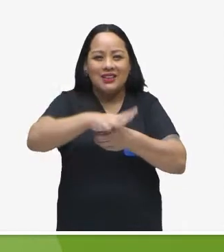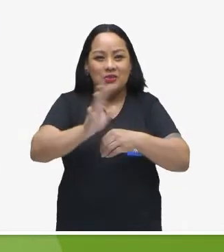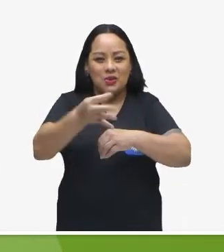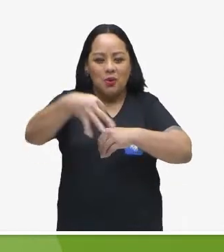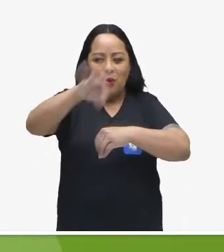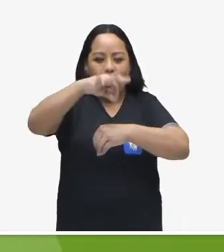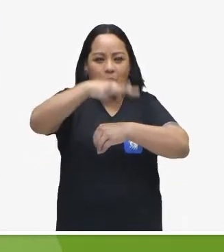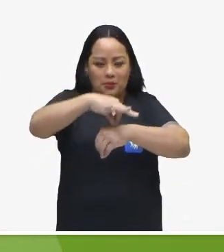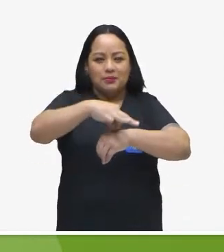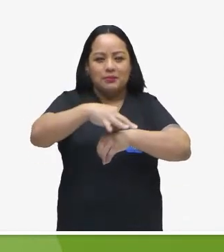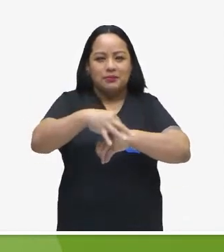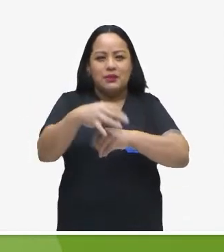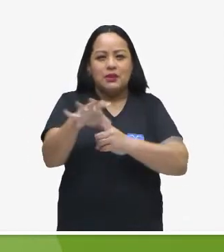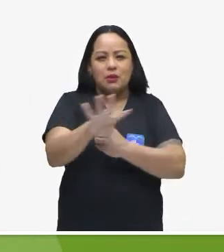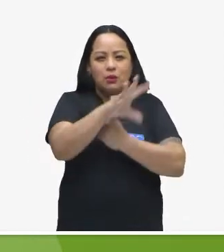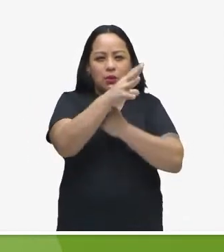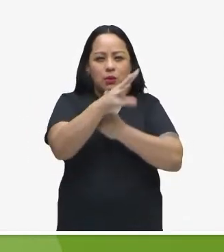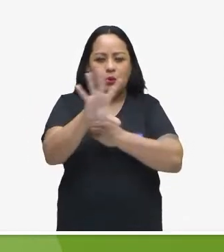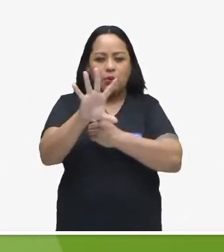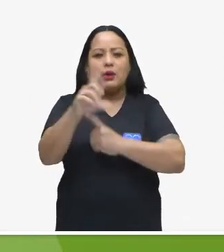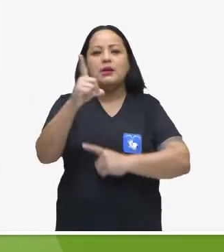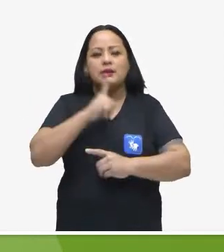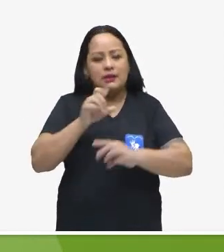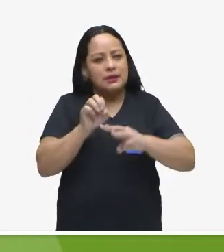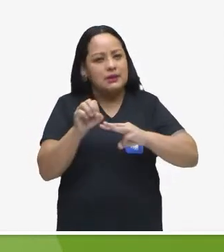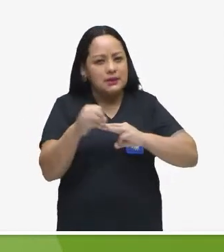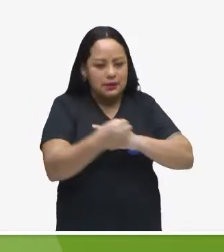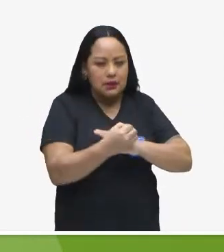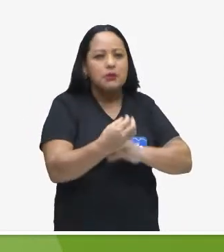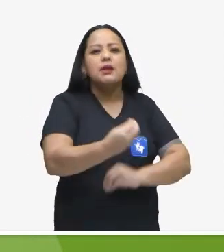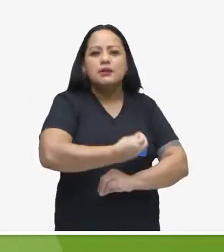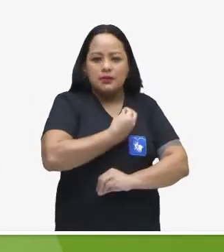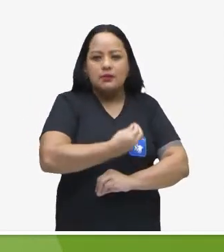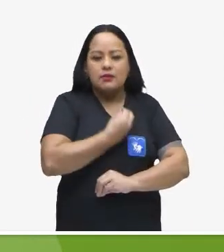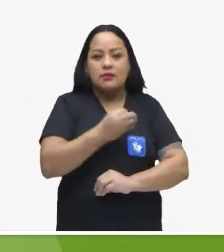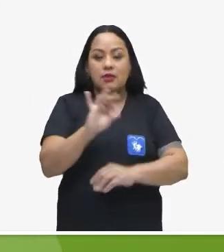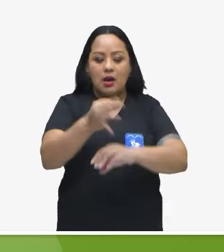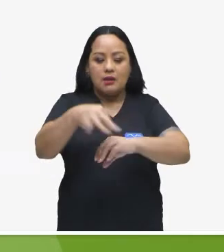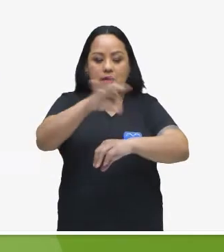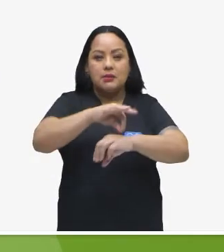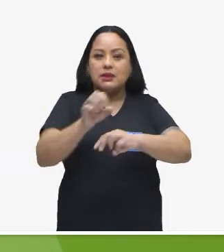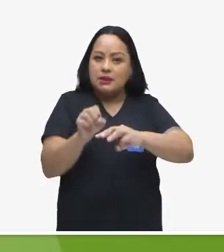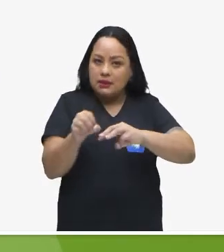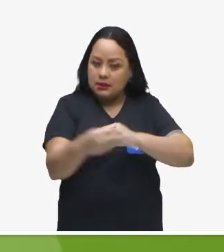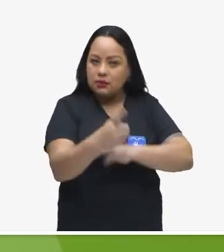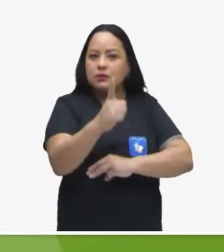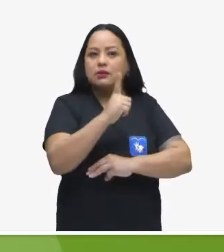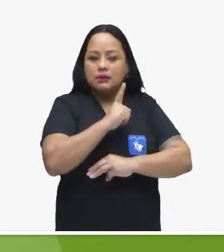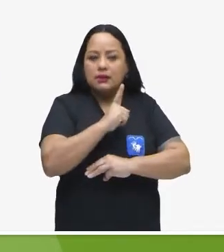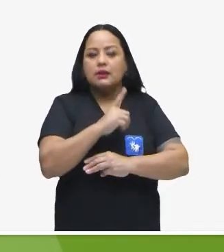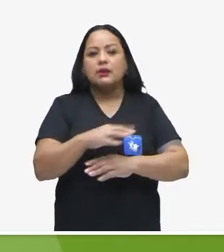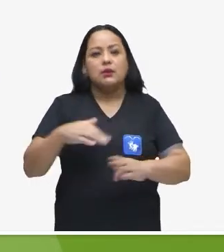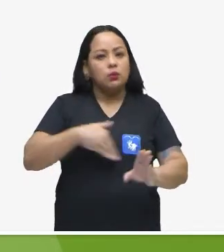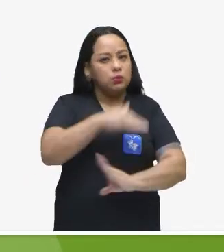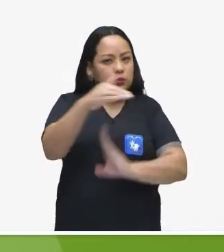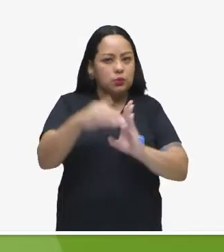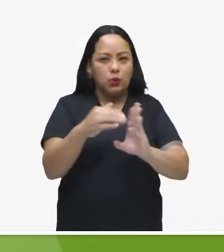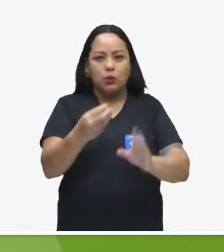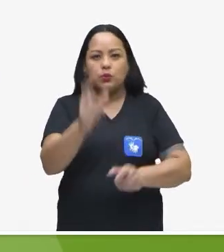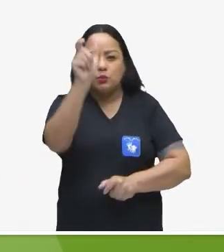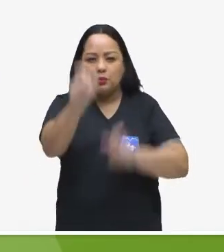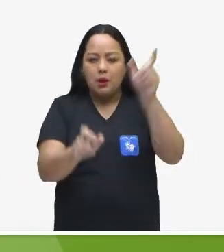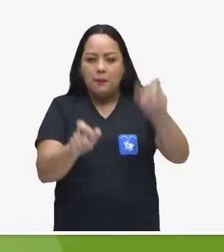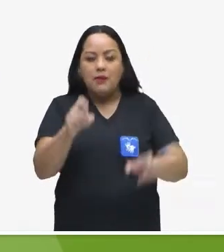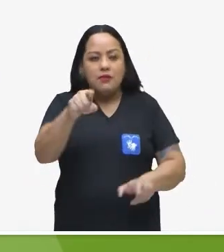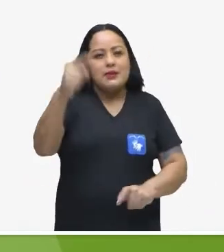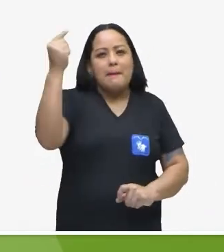o girassol é um ser vivo, tem células, as abelhas têm células, tá? Então, todos os seres vivos que você